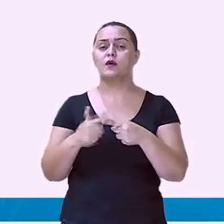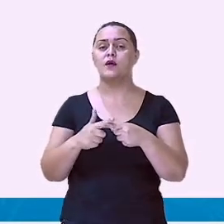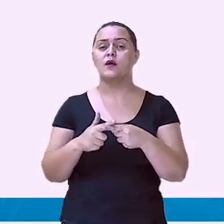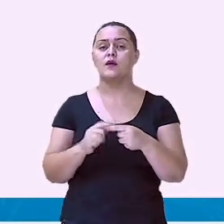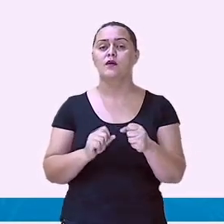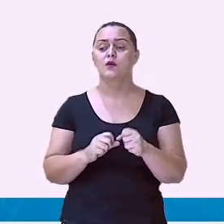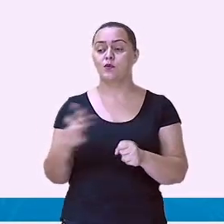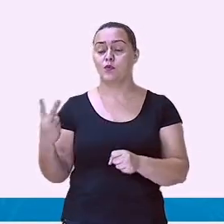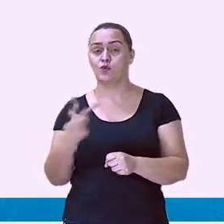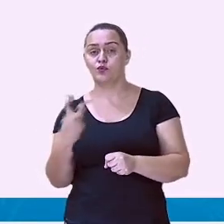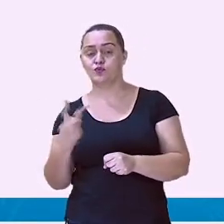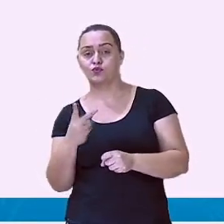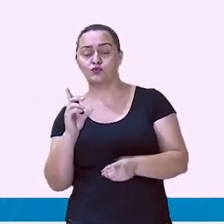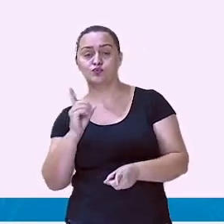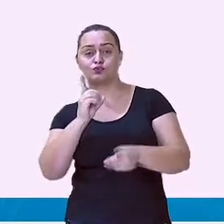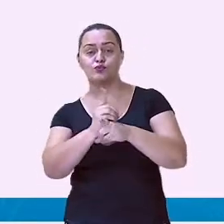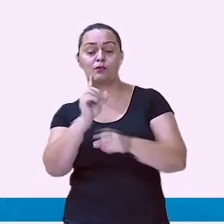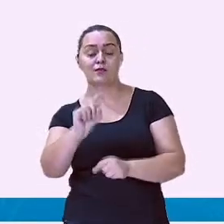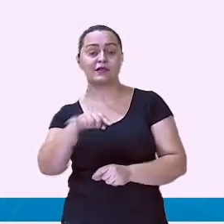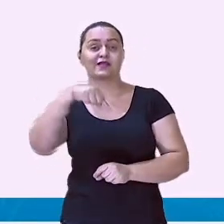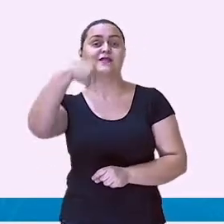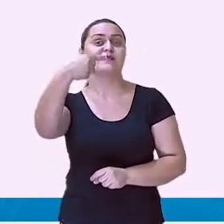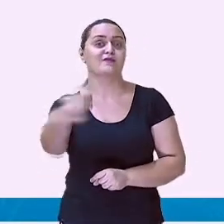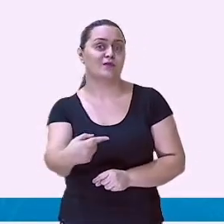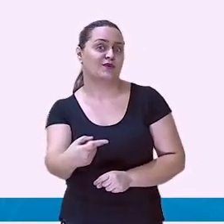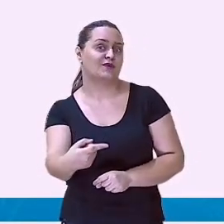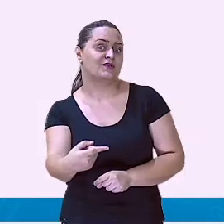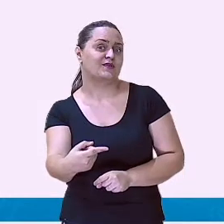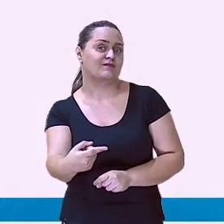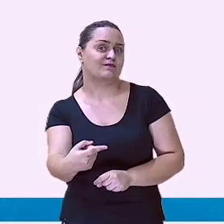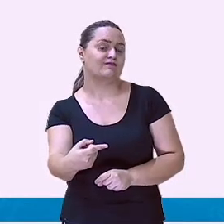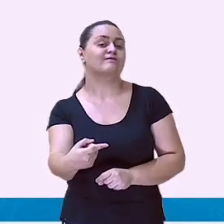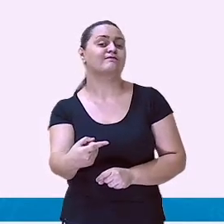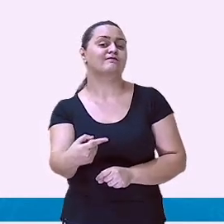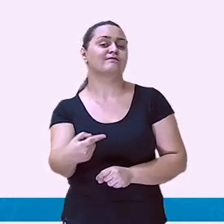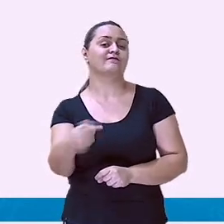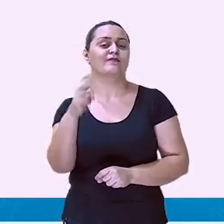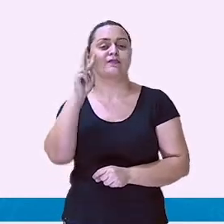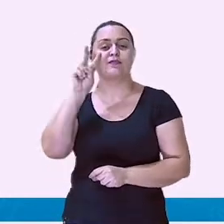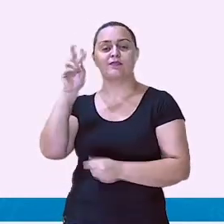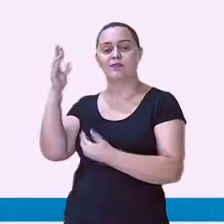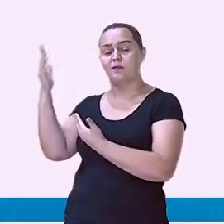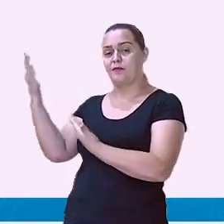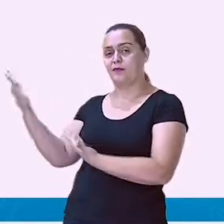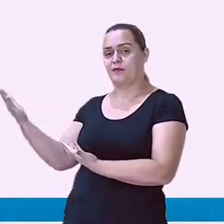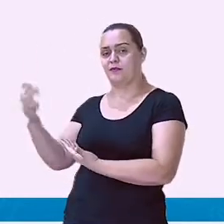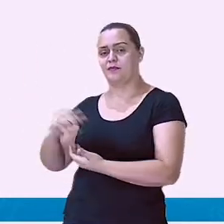E aqui nós temos, né, o primeiro Tratado de Tordesilhas, depois ele foi